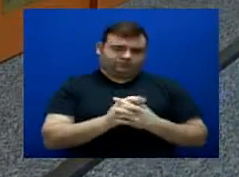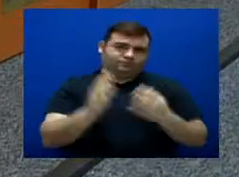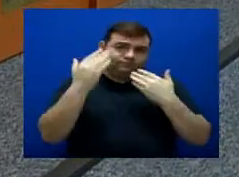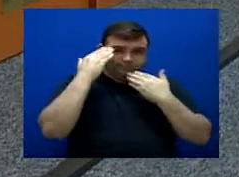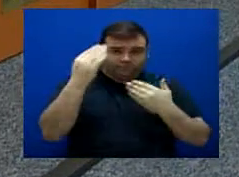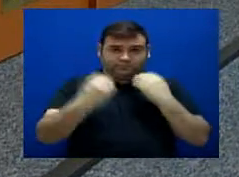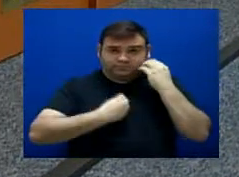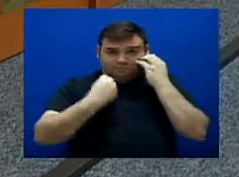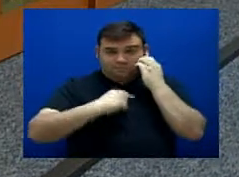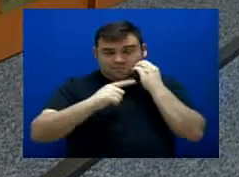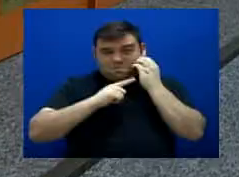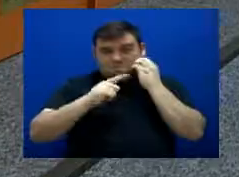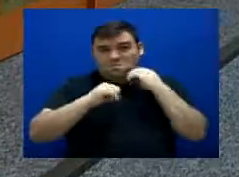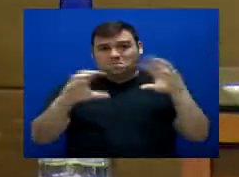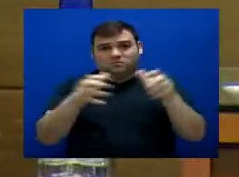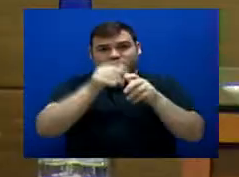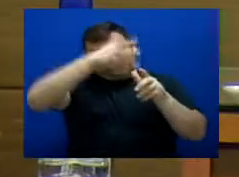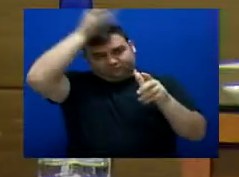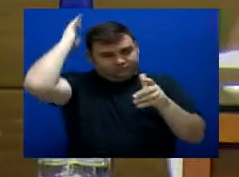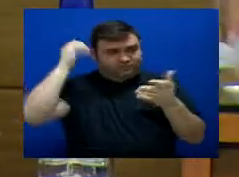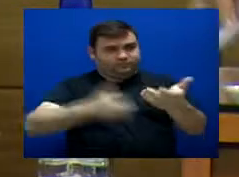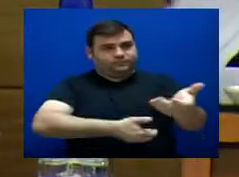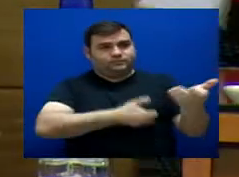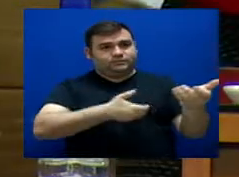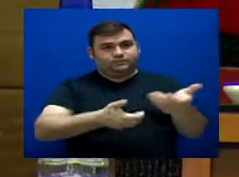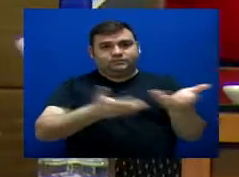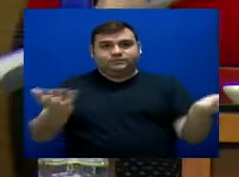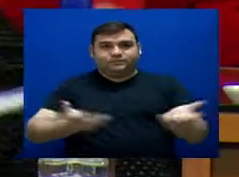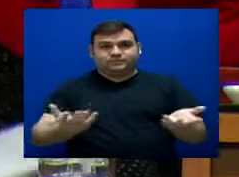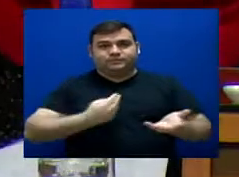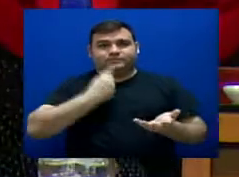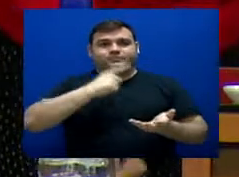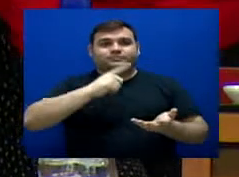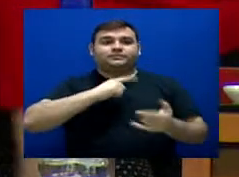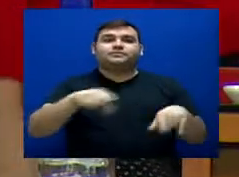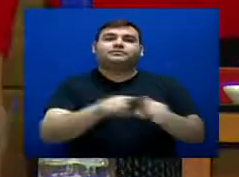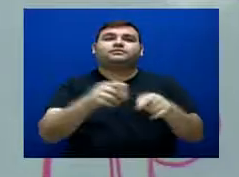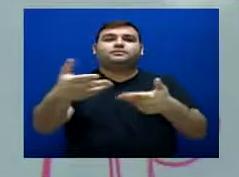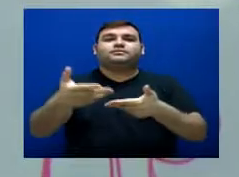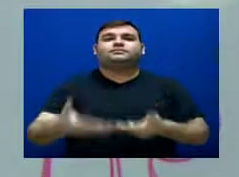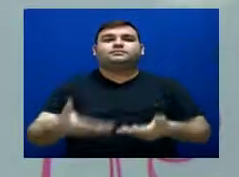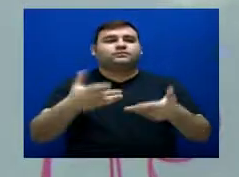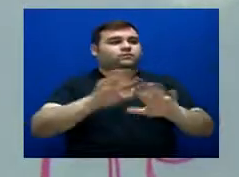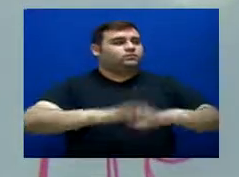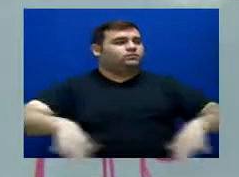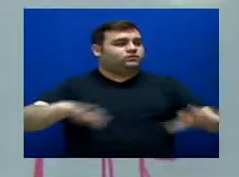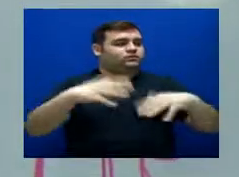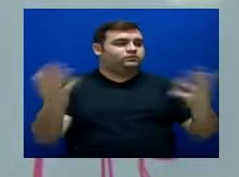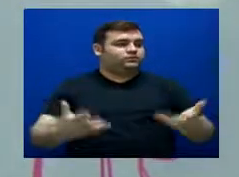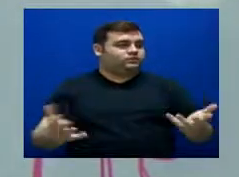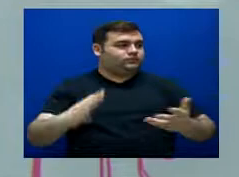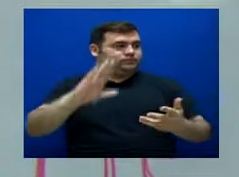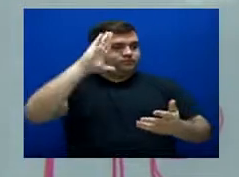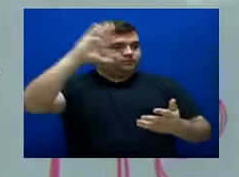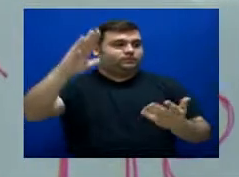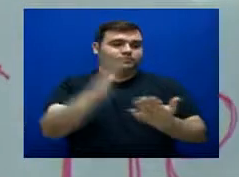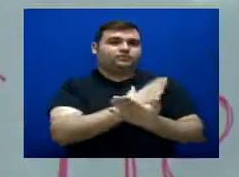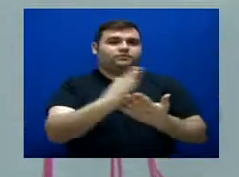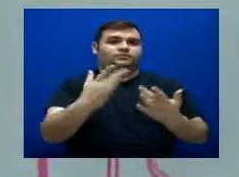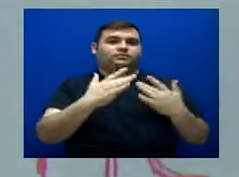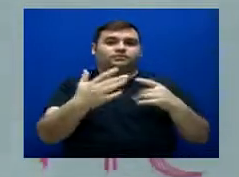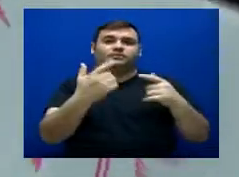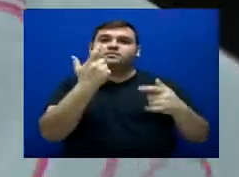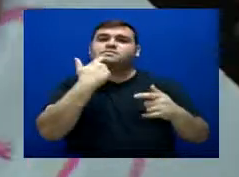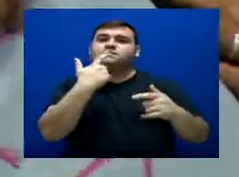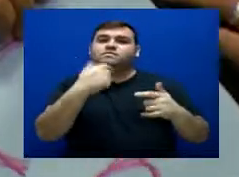agradecer a presença dos bombeiros civis que estão aqui no plenário hoje. Ele também veio fazer um convite para os senhores e senhoras que estão aqui, principalmente aqueles que podem fazer doação de